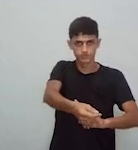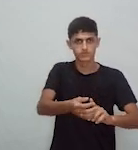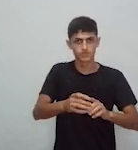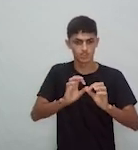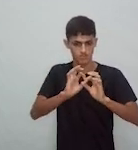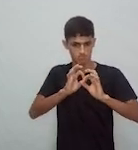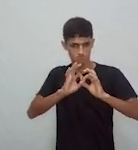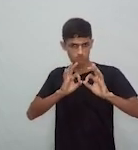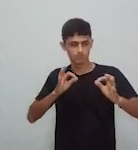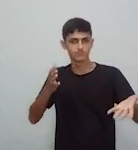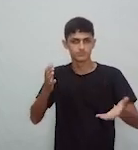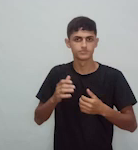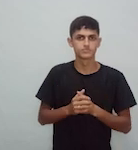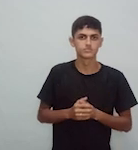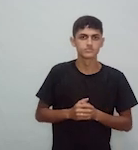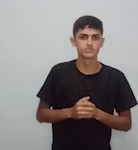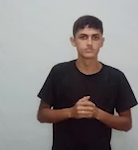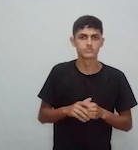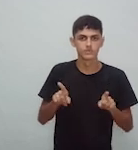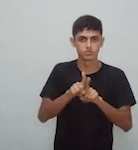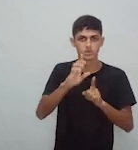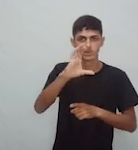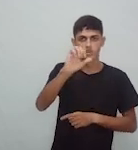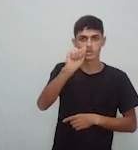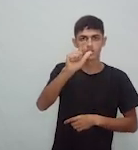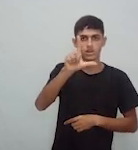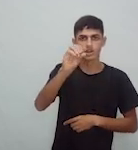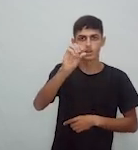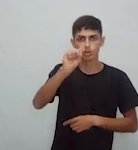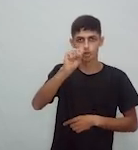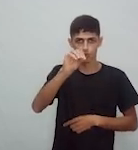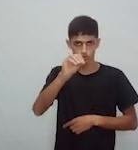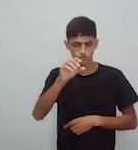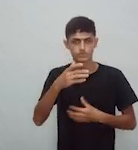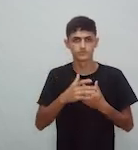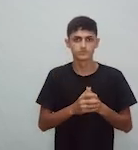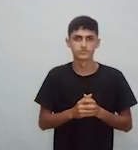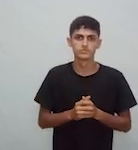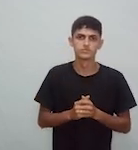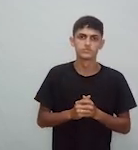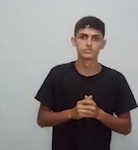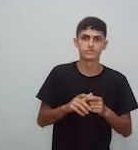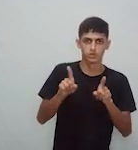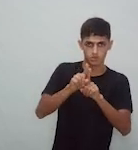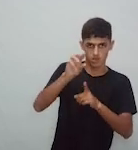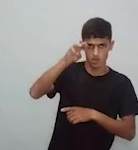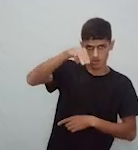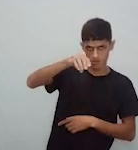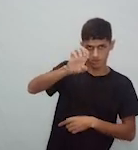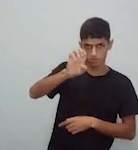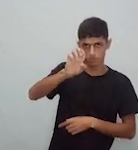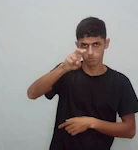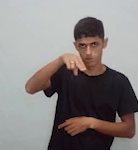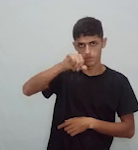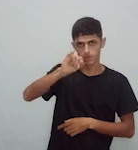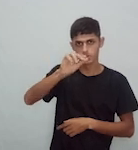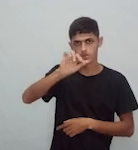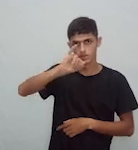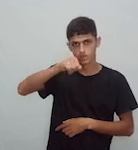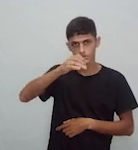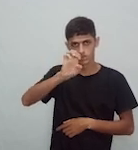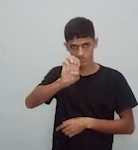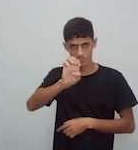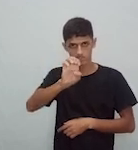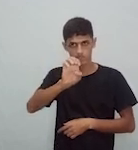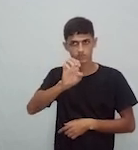tem o corpo caloso, a gente tem o hipotálamo, a gente tem a meninge, que é essa películazinha que cobre, que